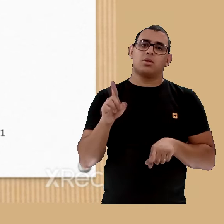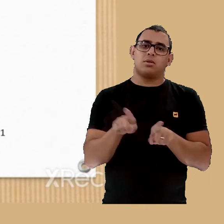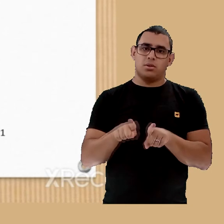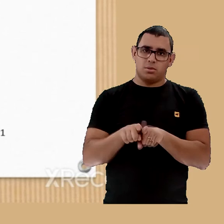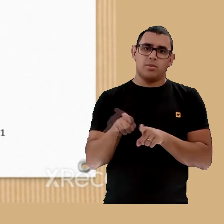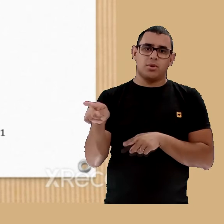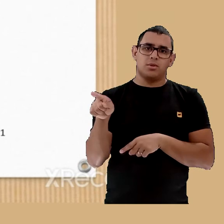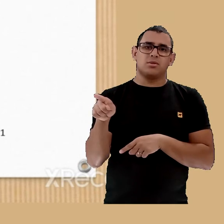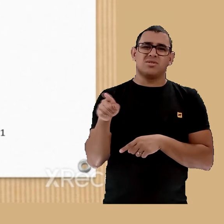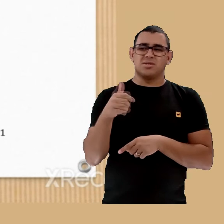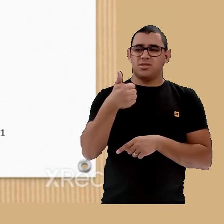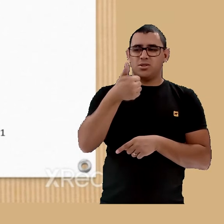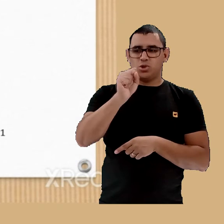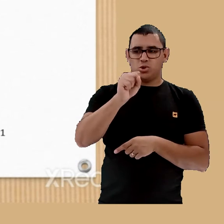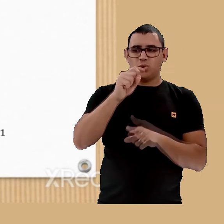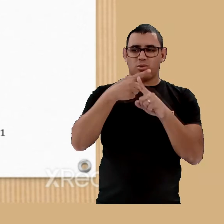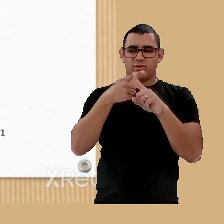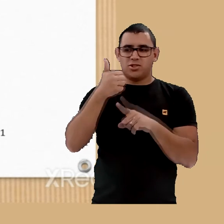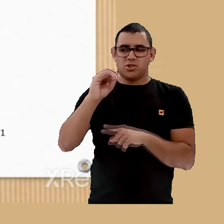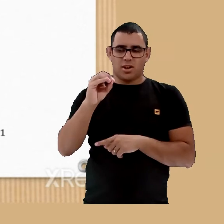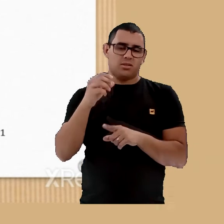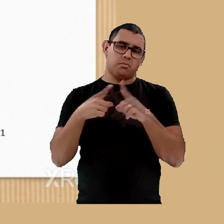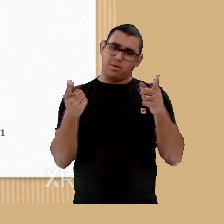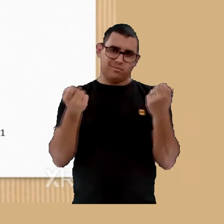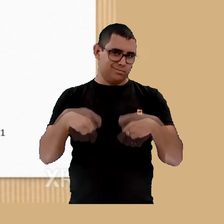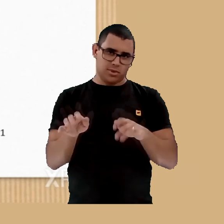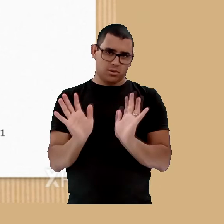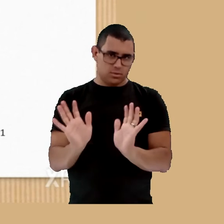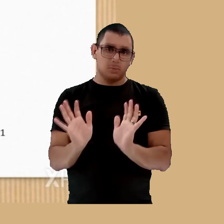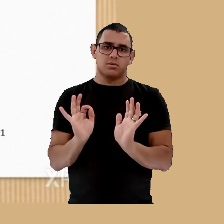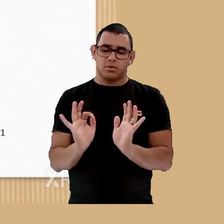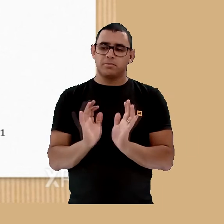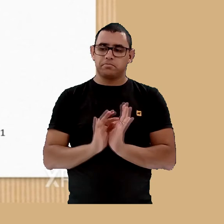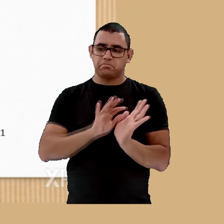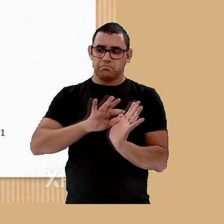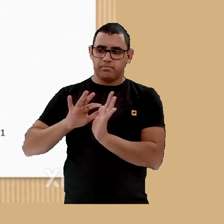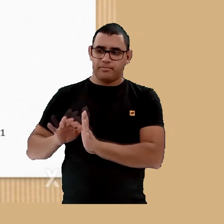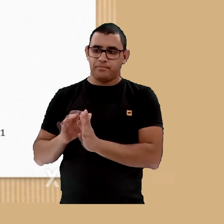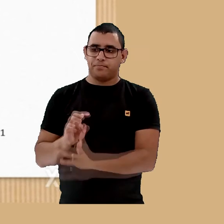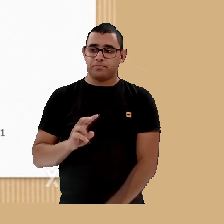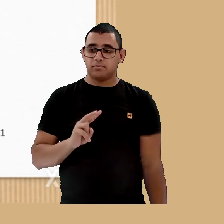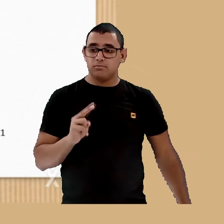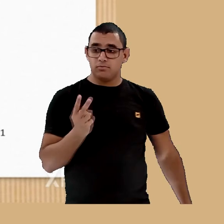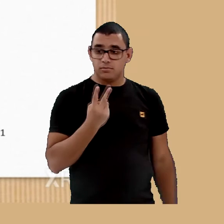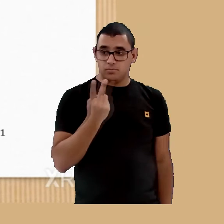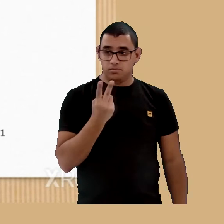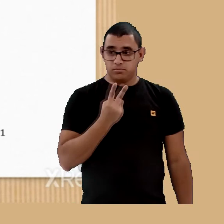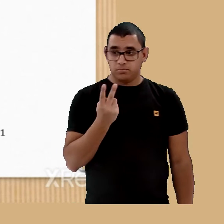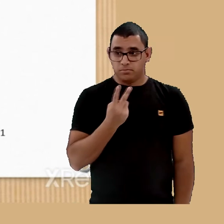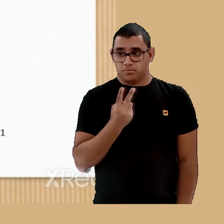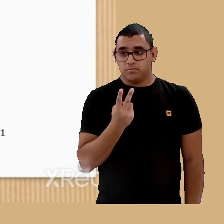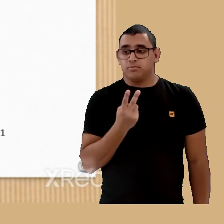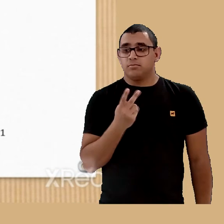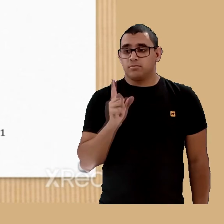também esse coeficiente de dilatação do mercúrio. Então, 2, que é essa variação